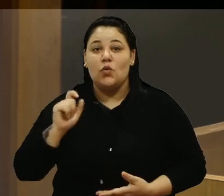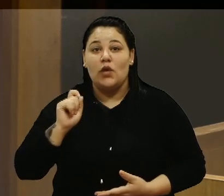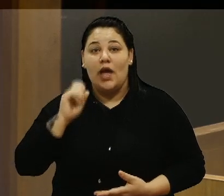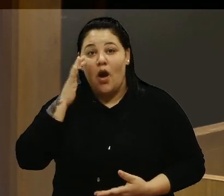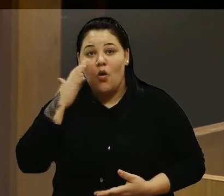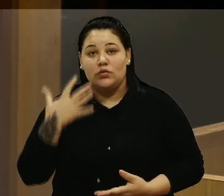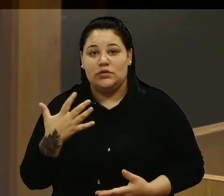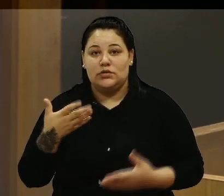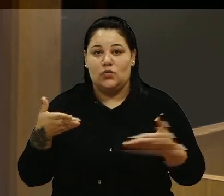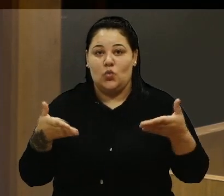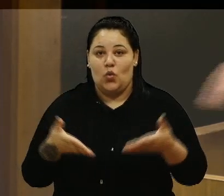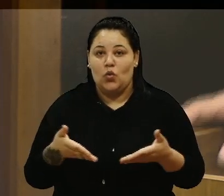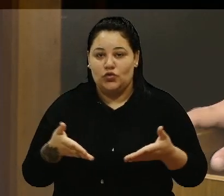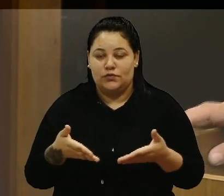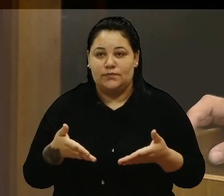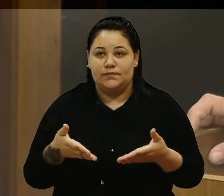aqui,